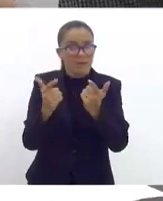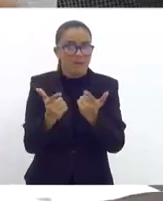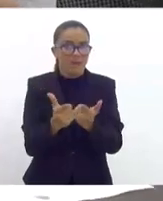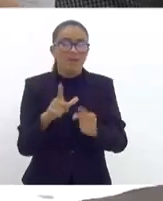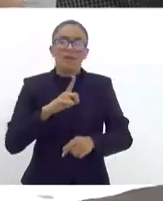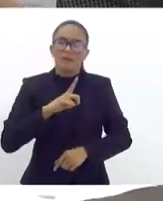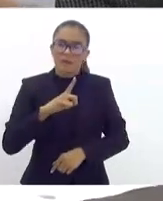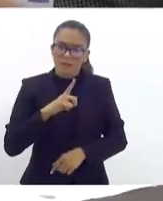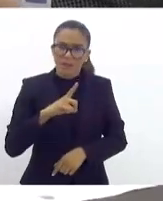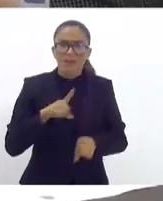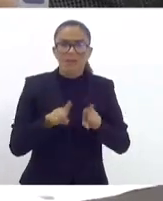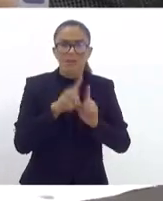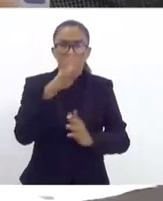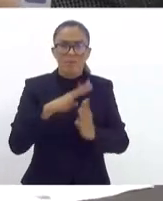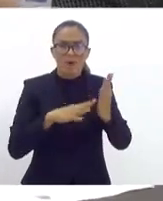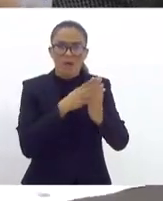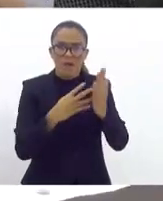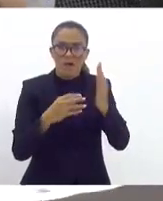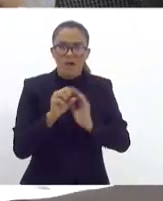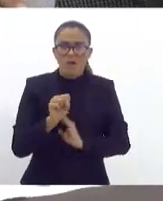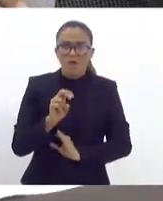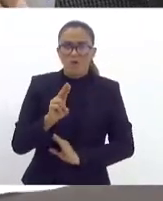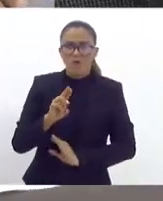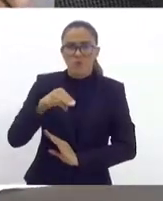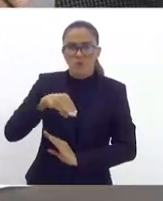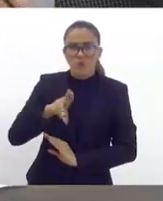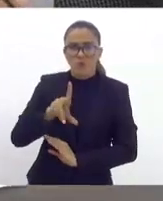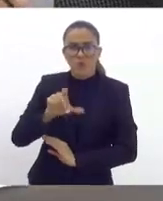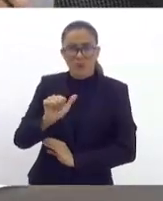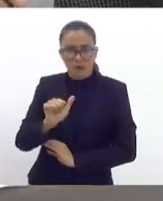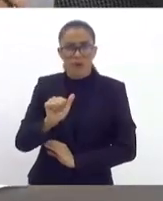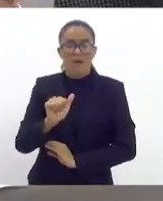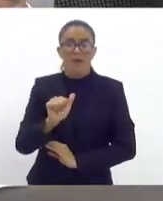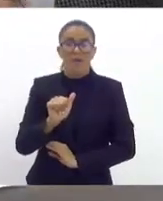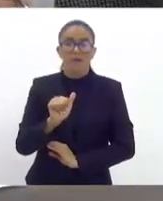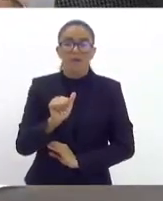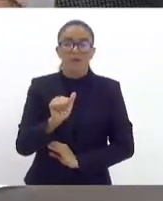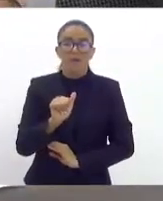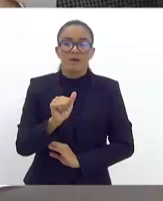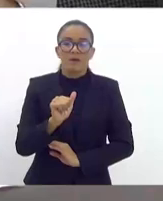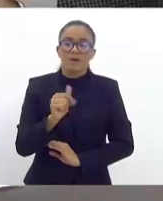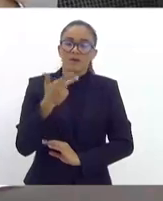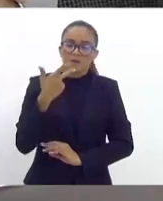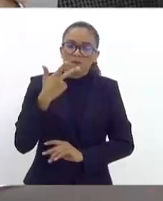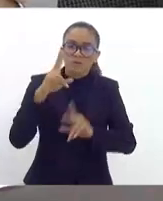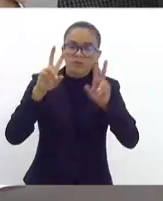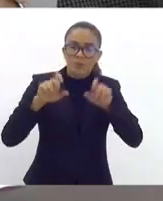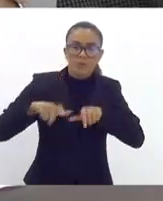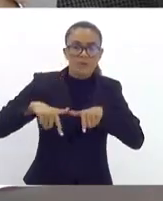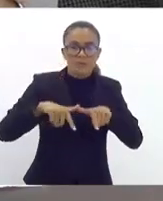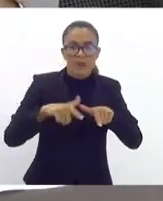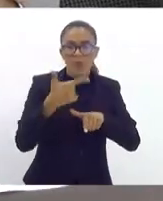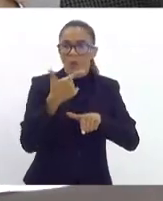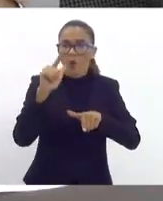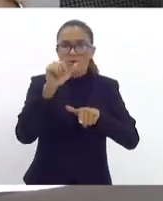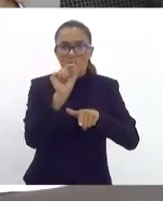uma súmula do TJ que fundamenta a iniciativa então também em outros estados tem decisões